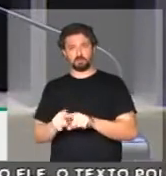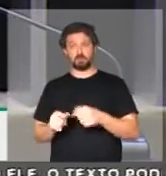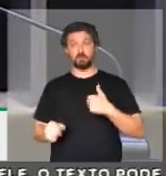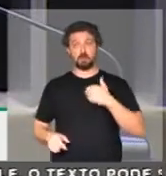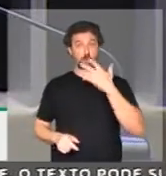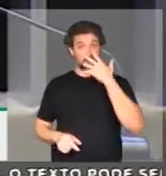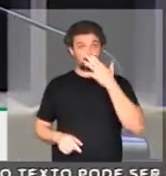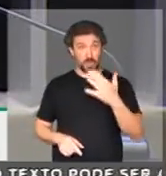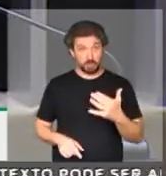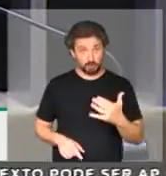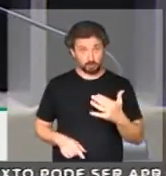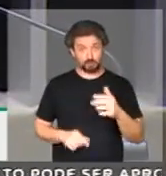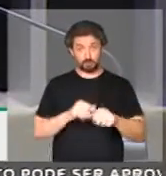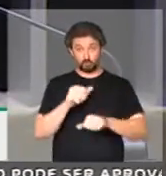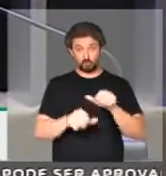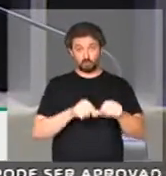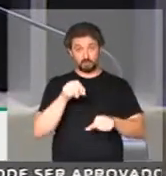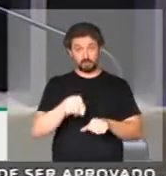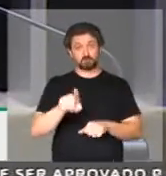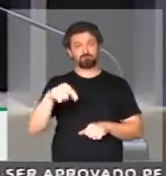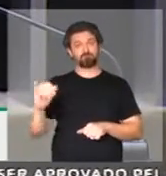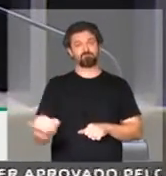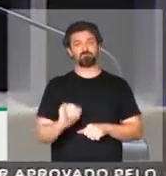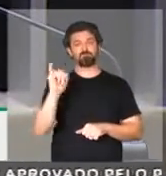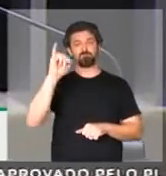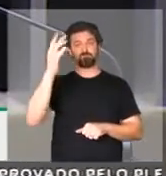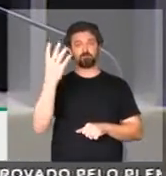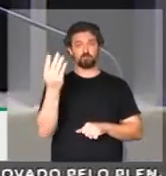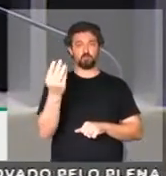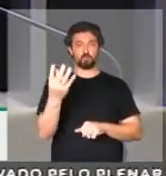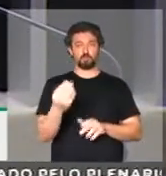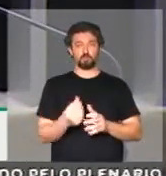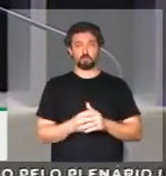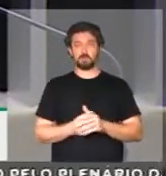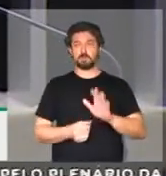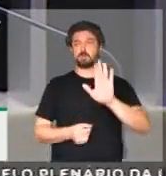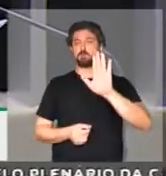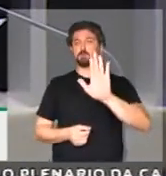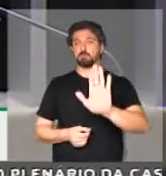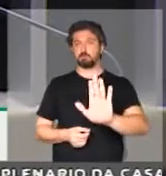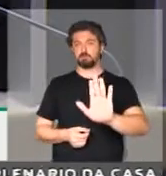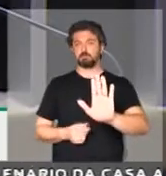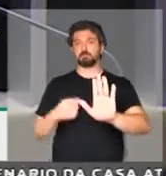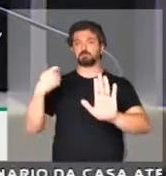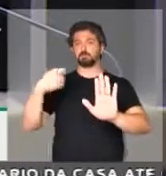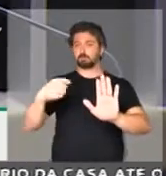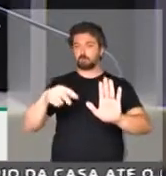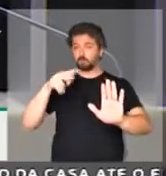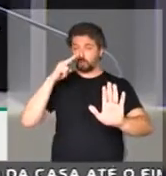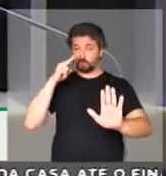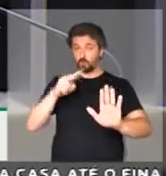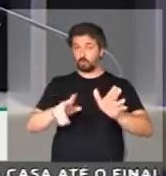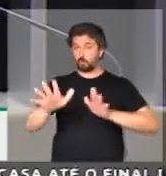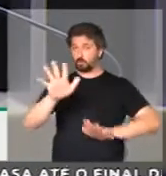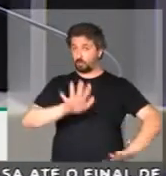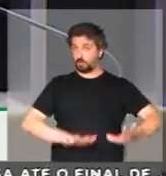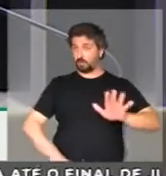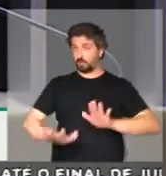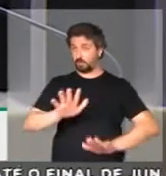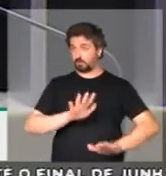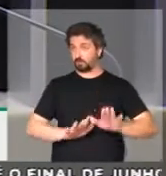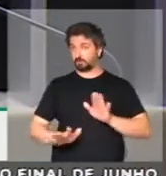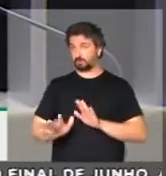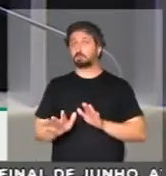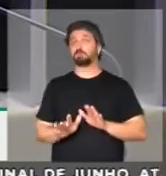Considero que tal reforma se faz necessária, porém merece ser vista com cautela